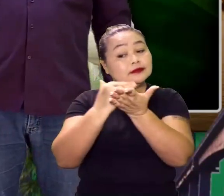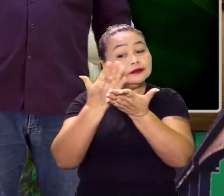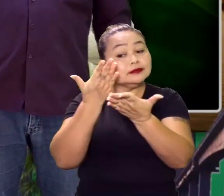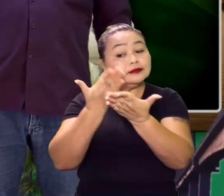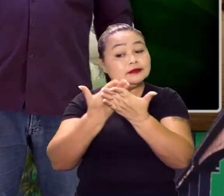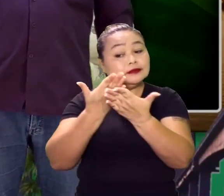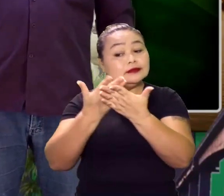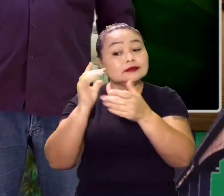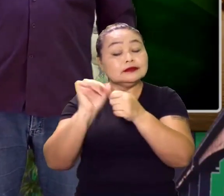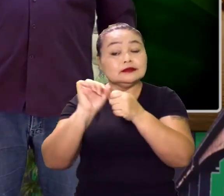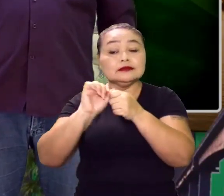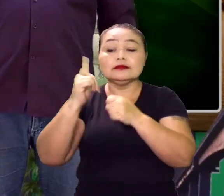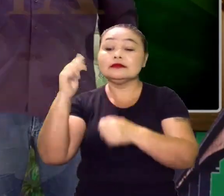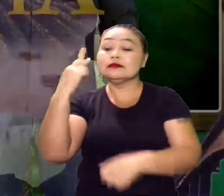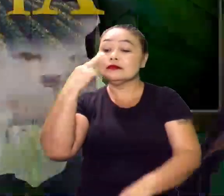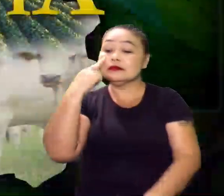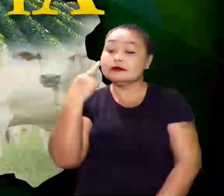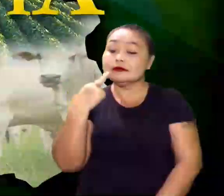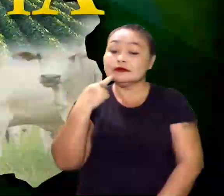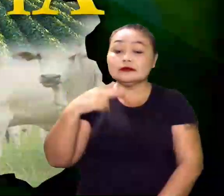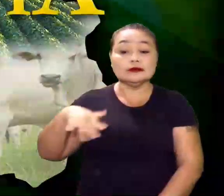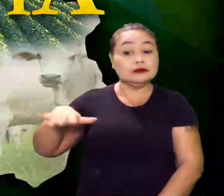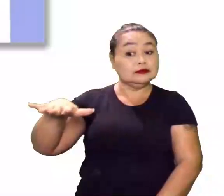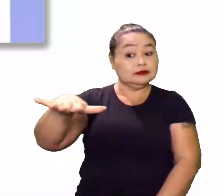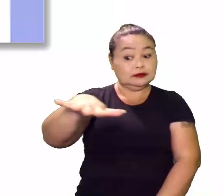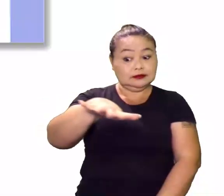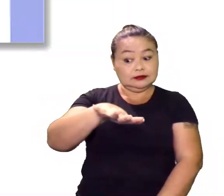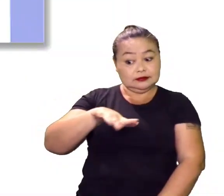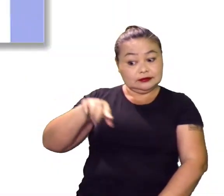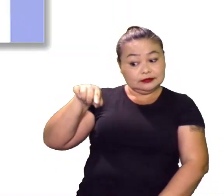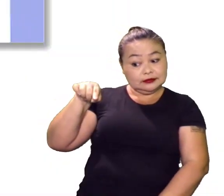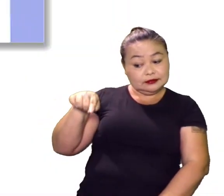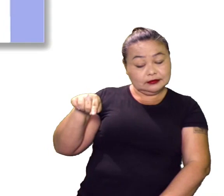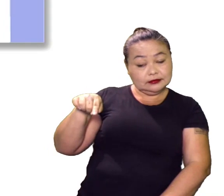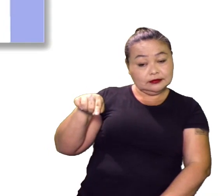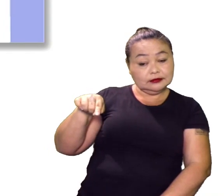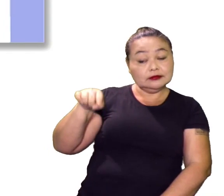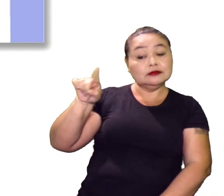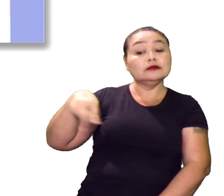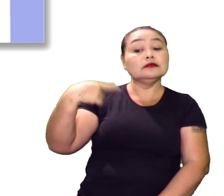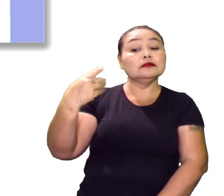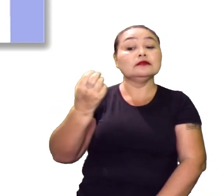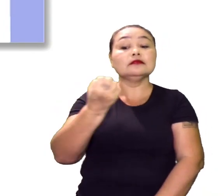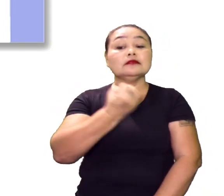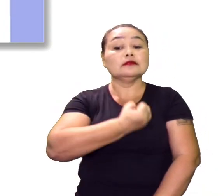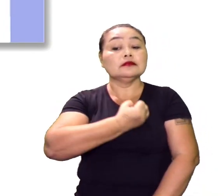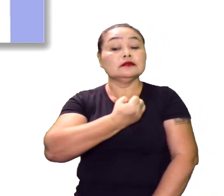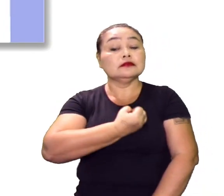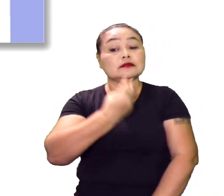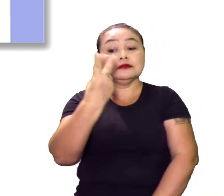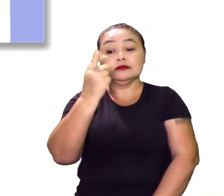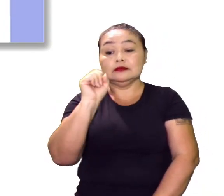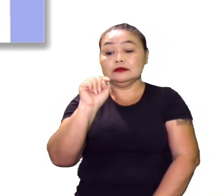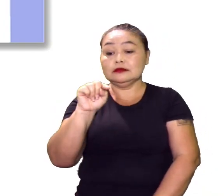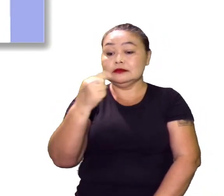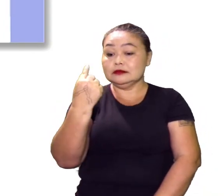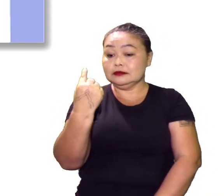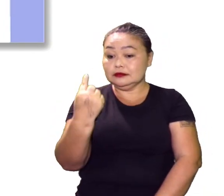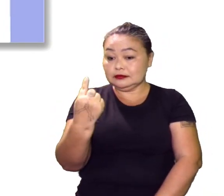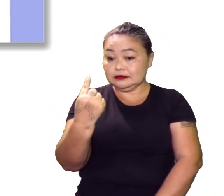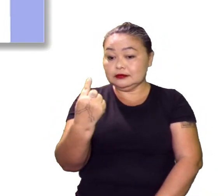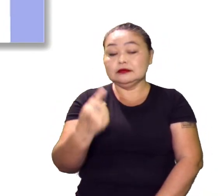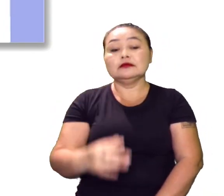aula. Geografia de Rondônia na área. Vamos lá. Aula 2.1. Nós veremos na aula